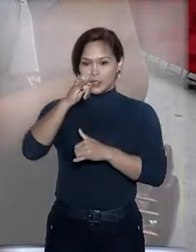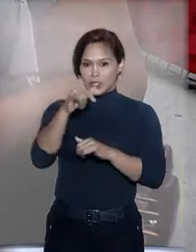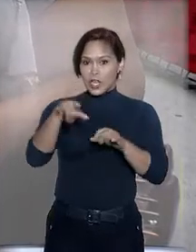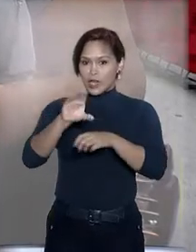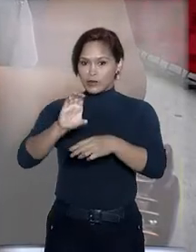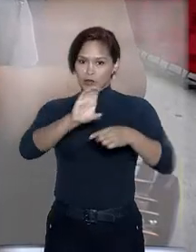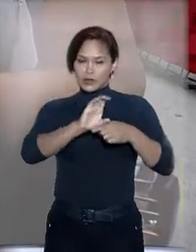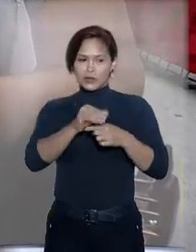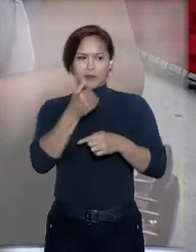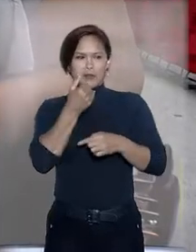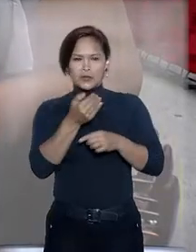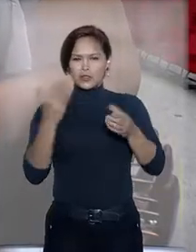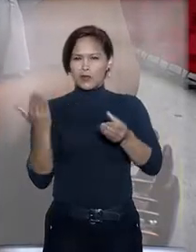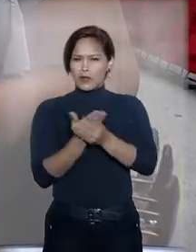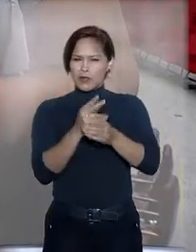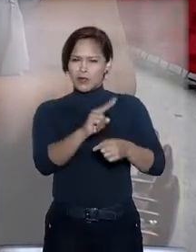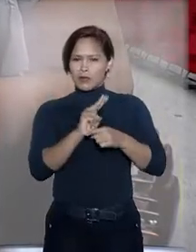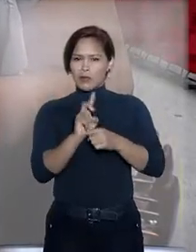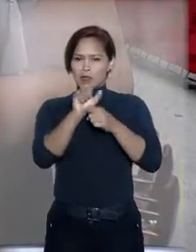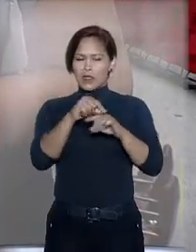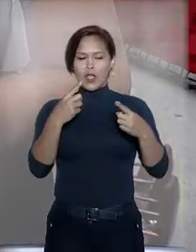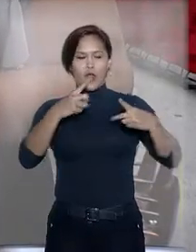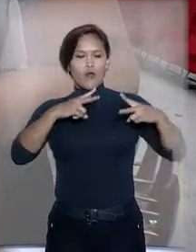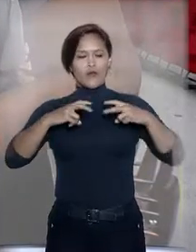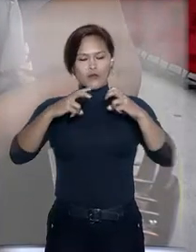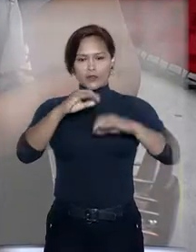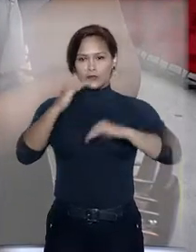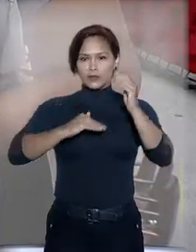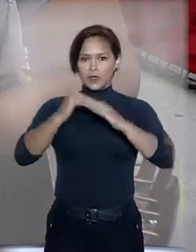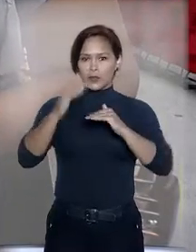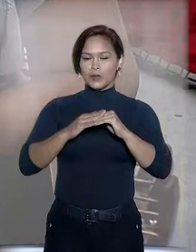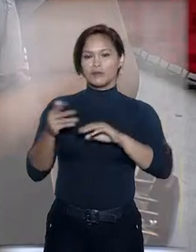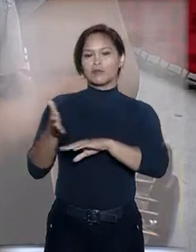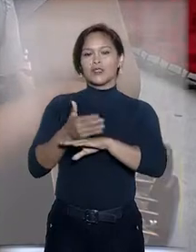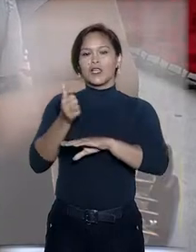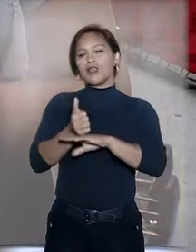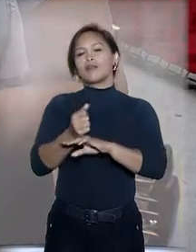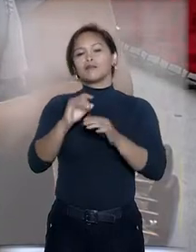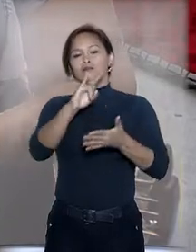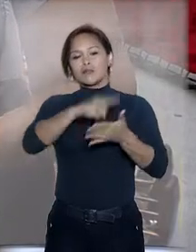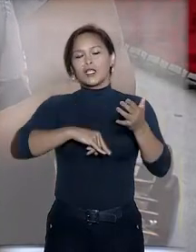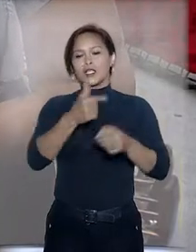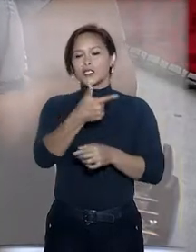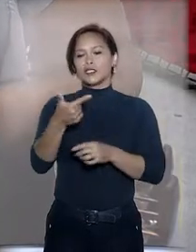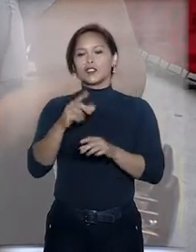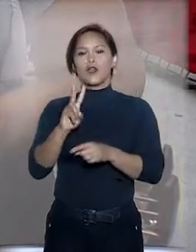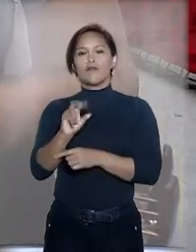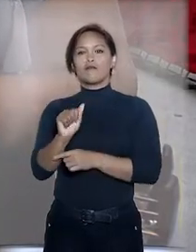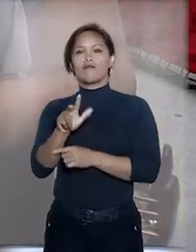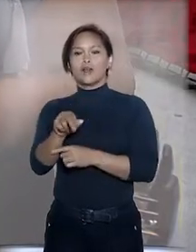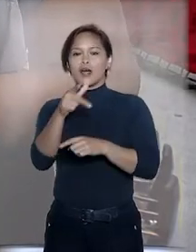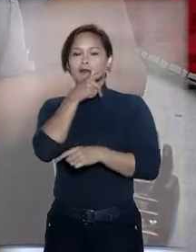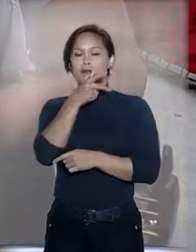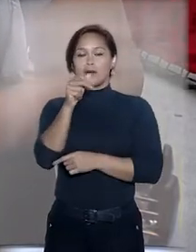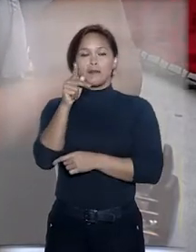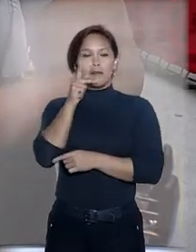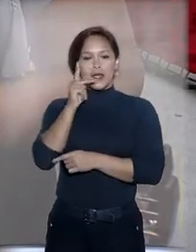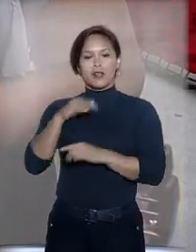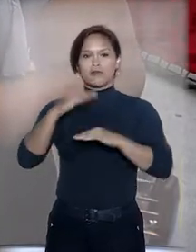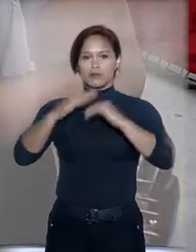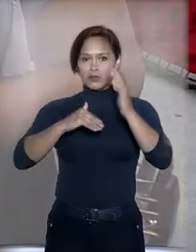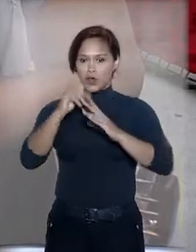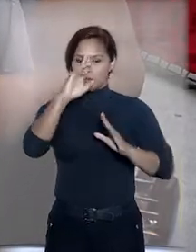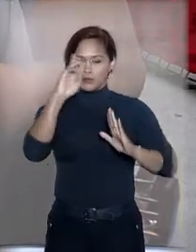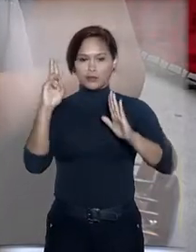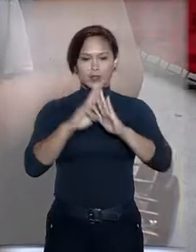do Estado requereu liminar em conflito de competência, pleiteando a declaração da 2ª Vara Federal do Amapá como competente para